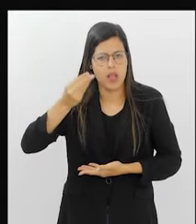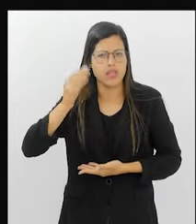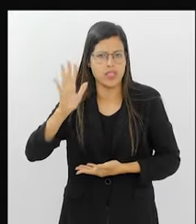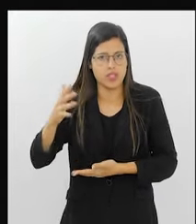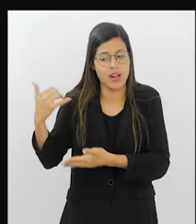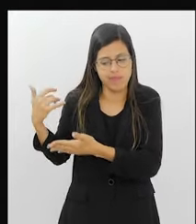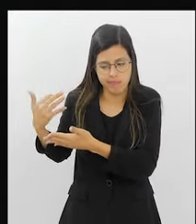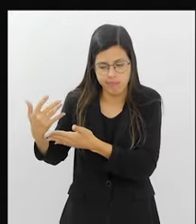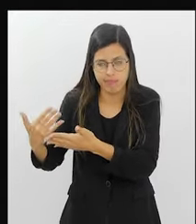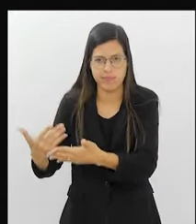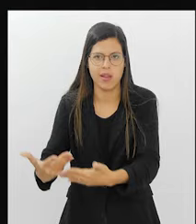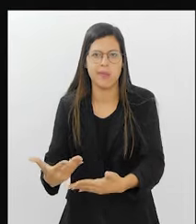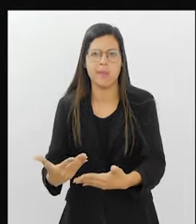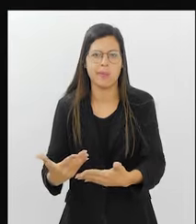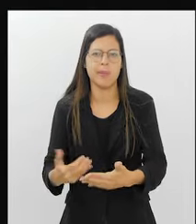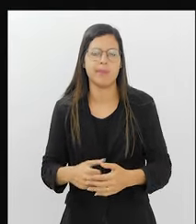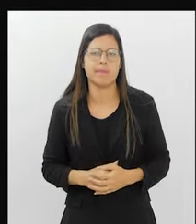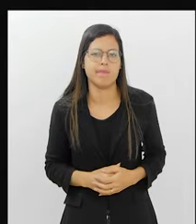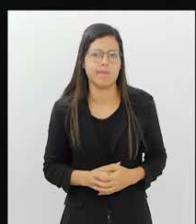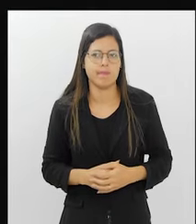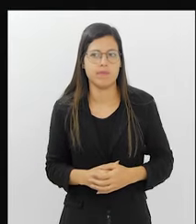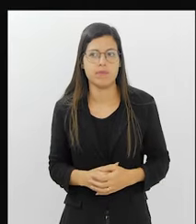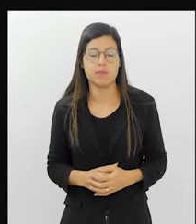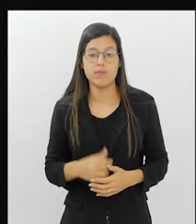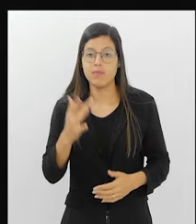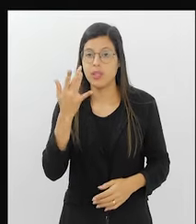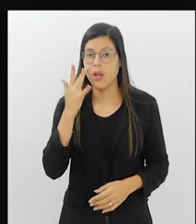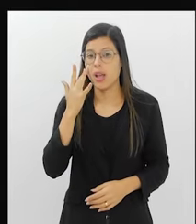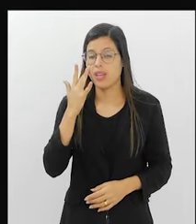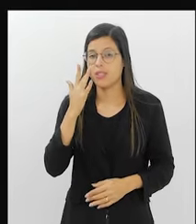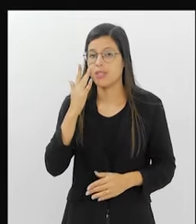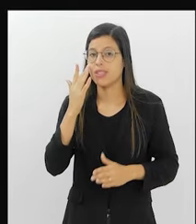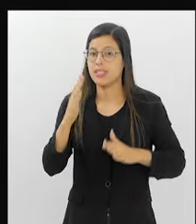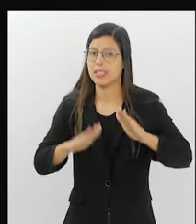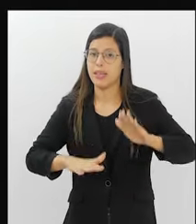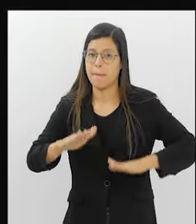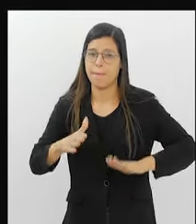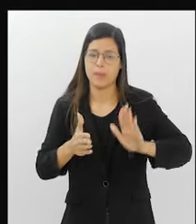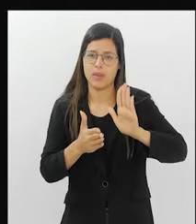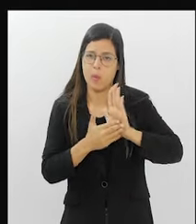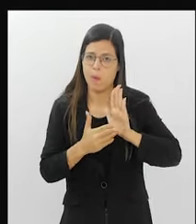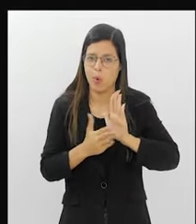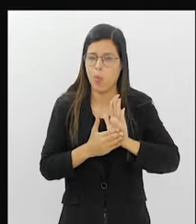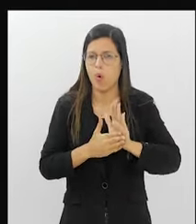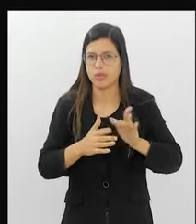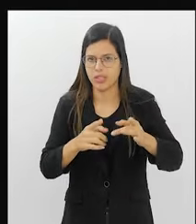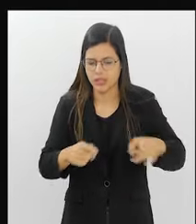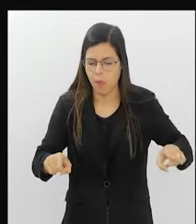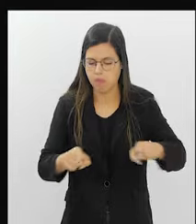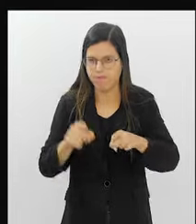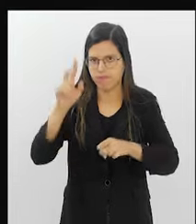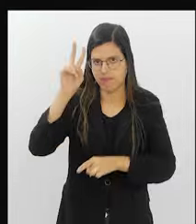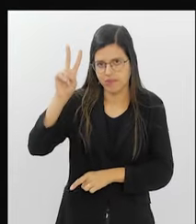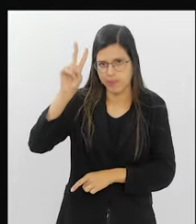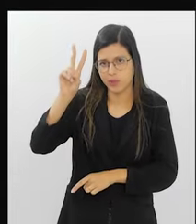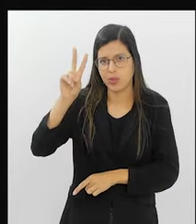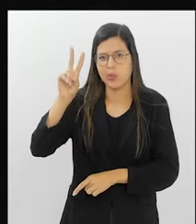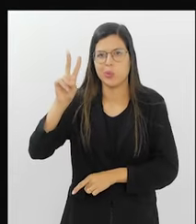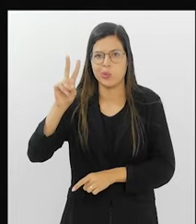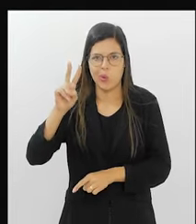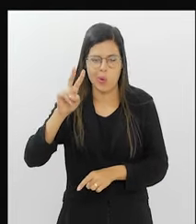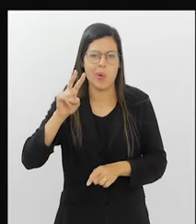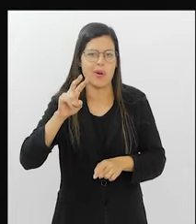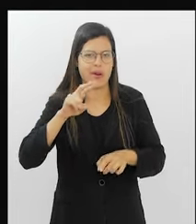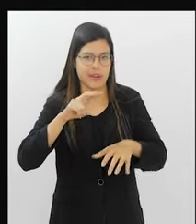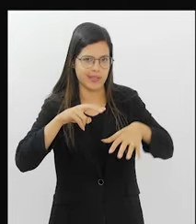faz tempo é e assim eu acho também que que depende muito da proposta do enredo né o o